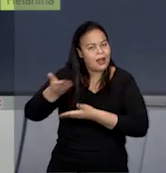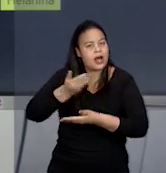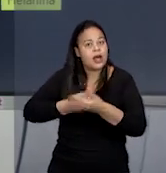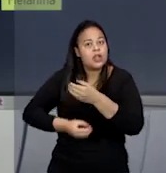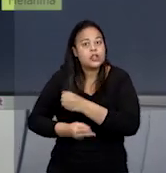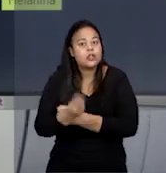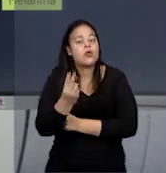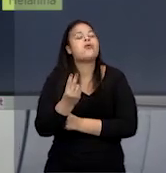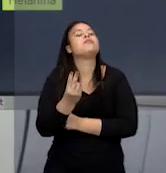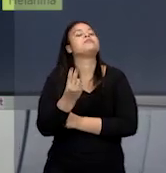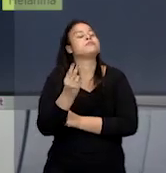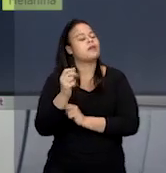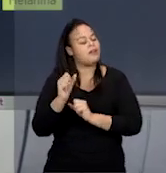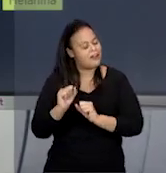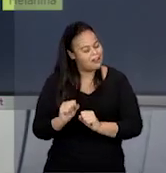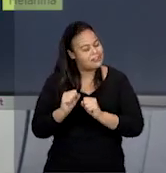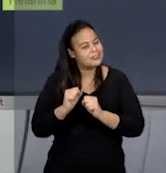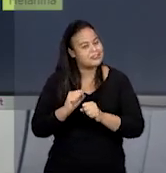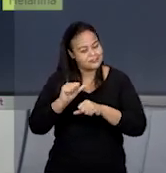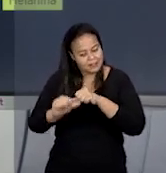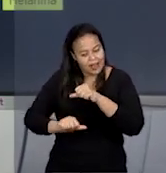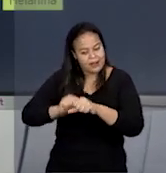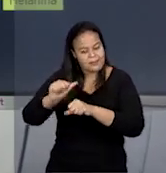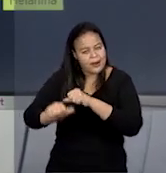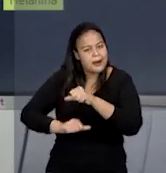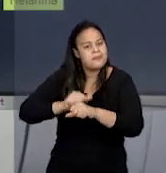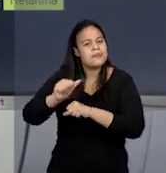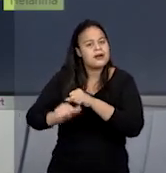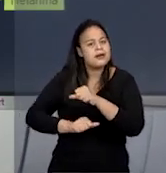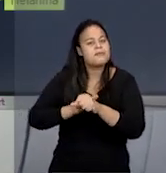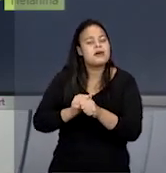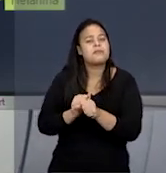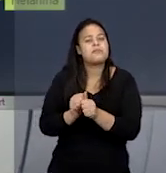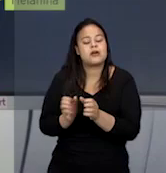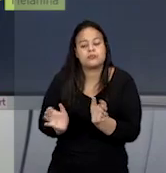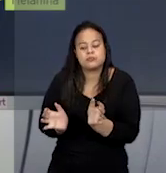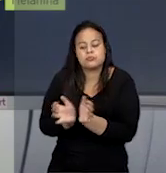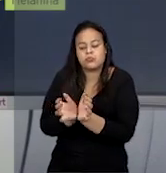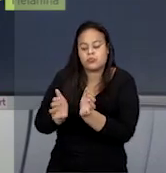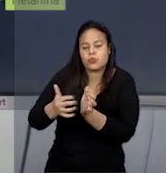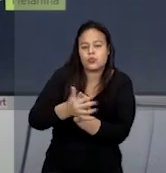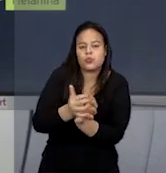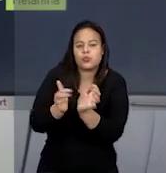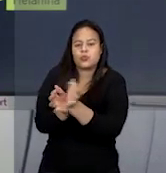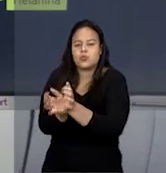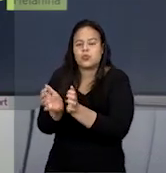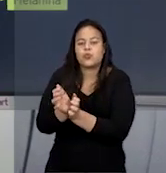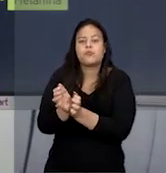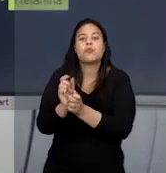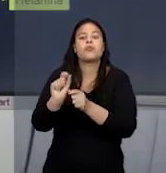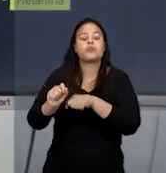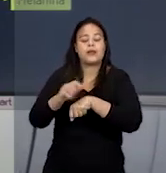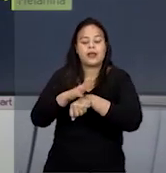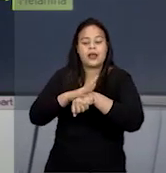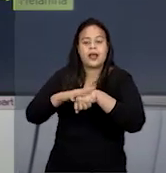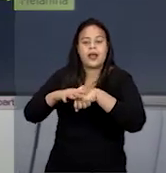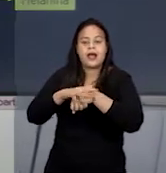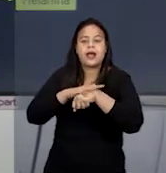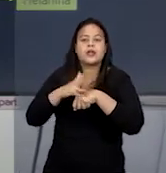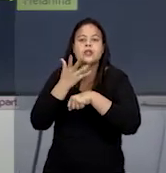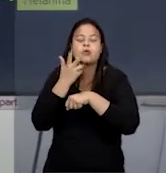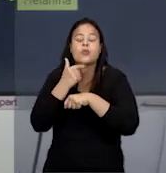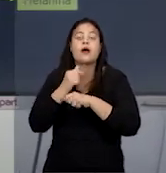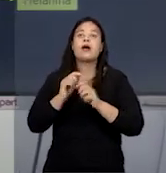possa participar na transformação da dopa para sintetizar, então, a melanina. Ó, Vinícius, engraçado, precisei aqui de